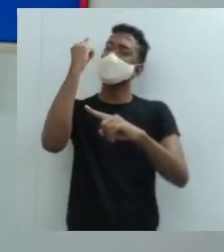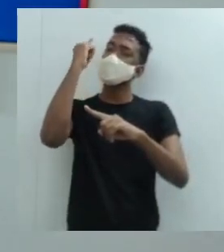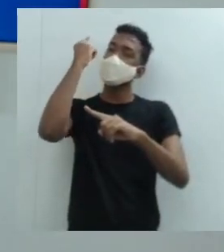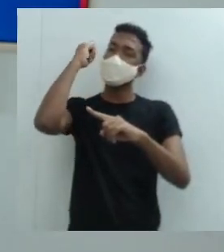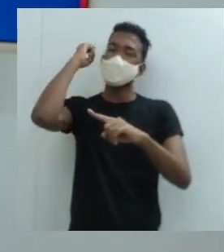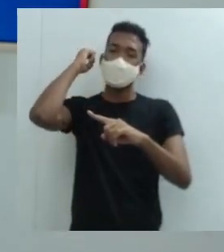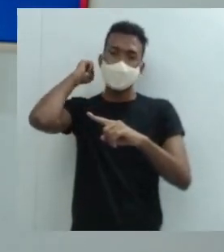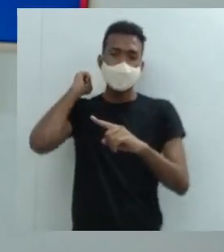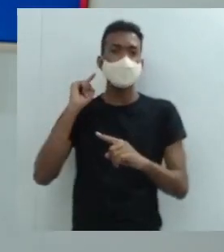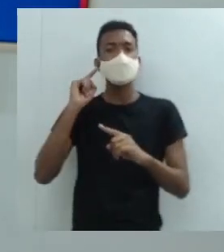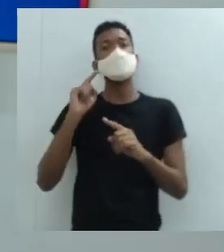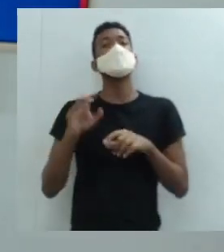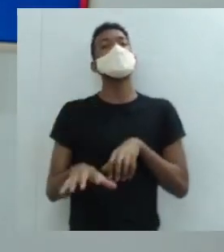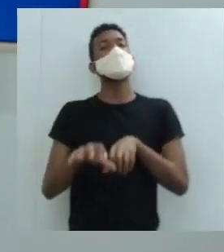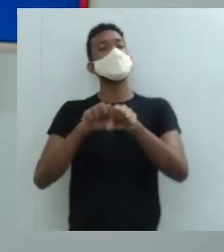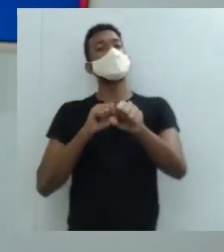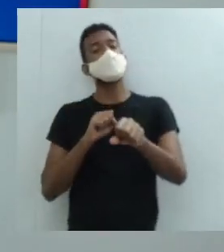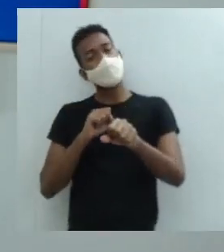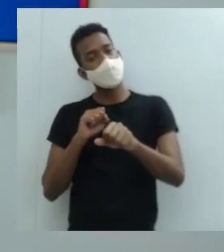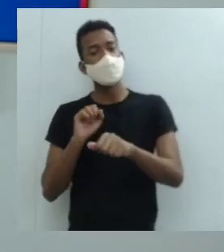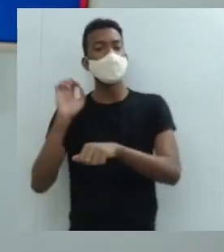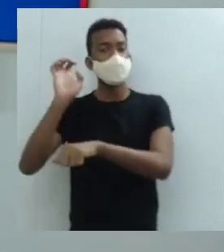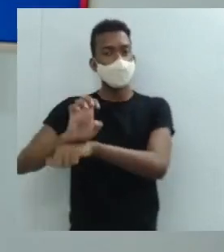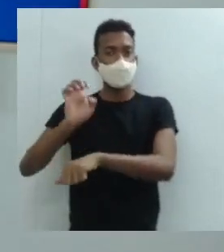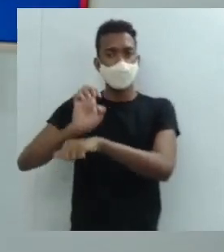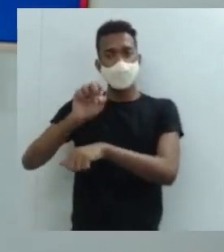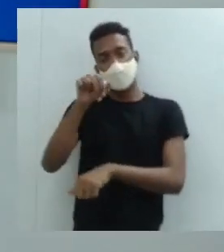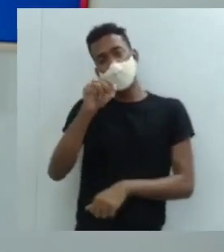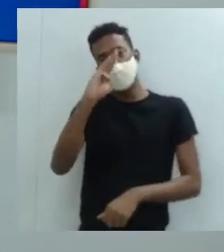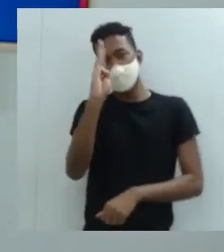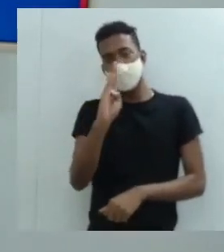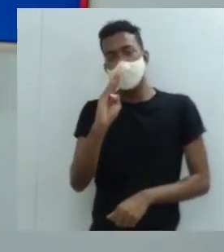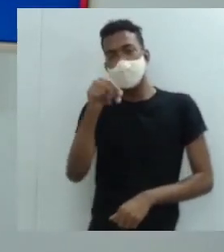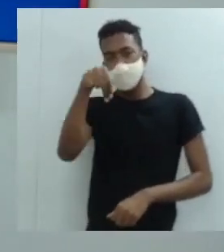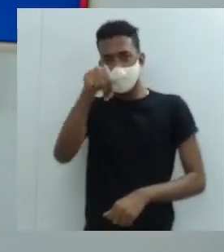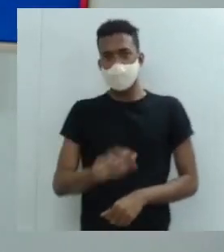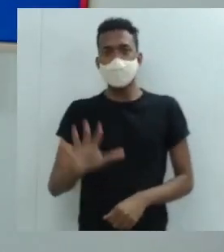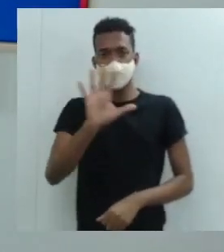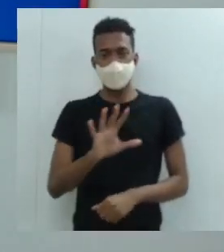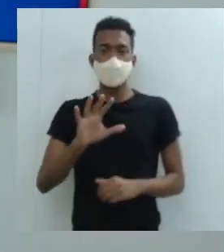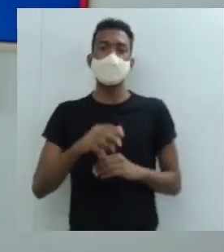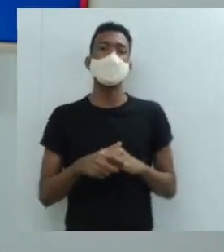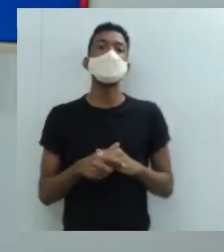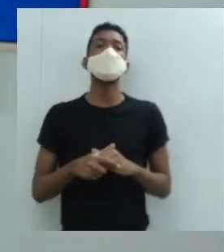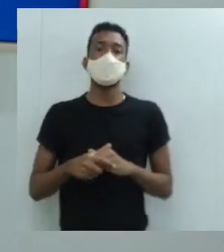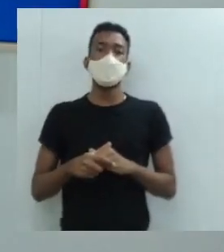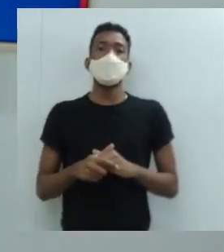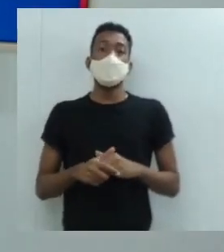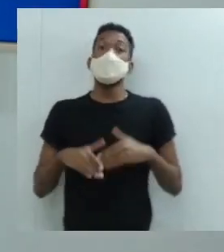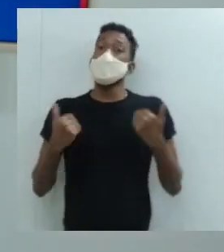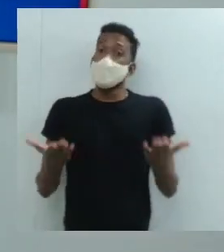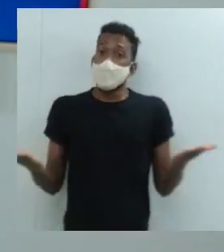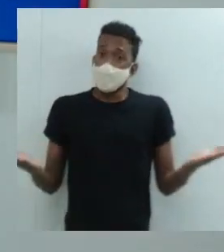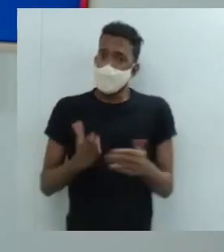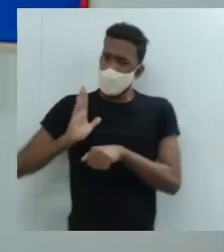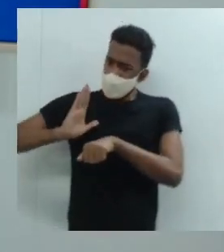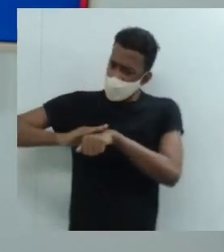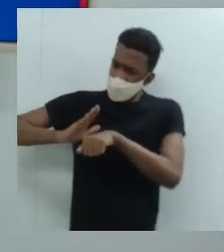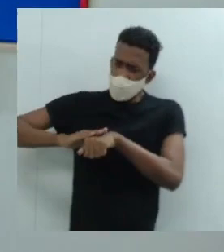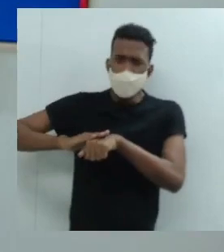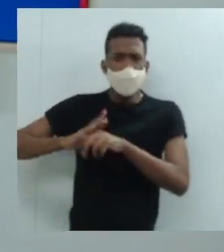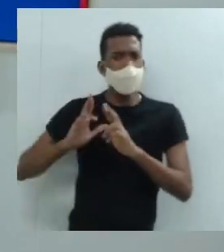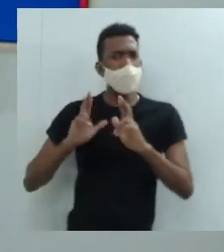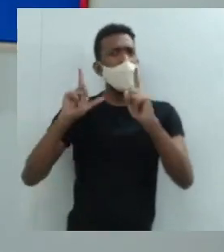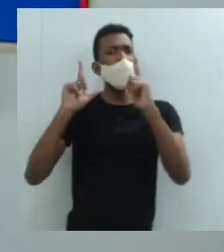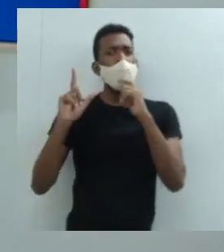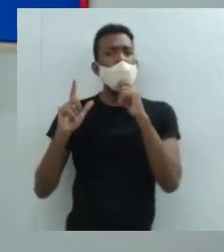na formação dos Estados Nacionais. Então, este é um momento inusitado, é um momento,